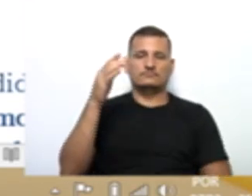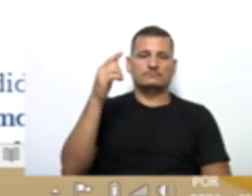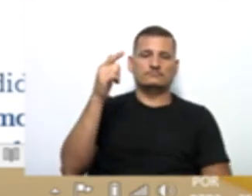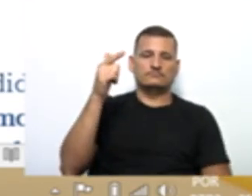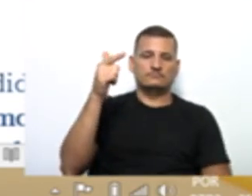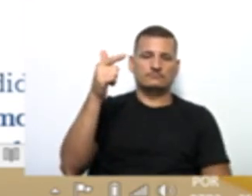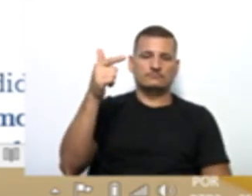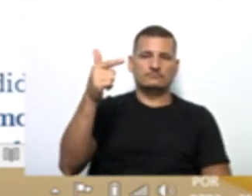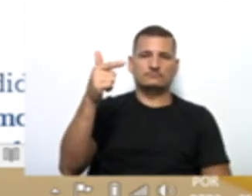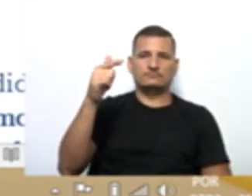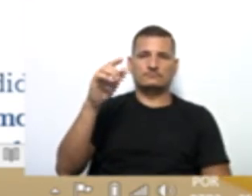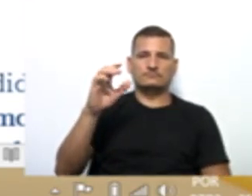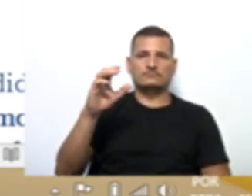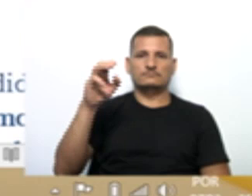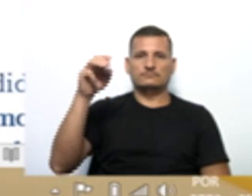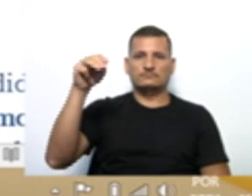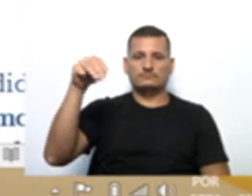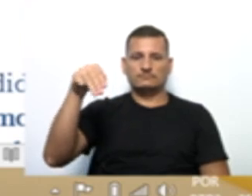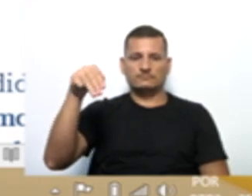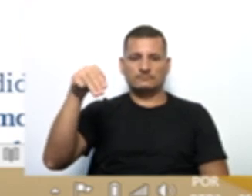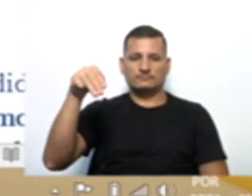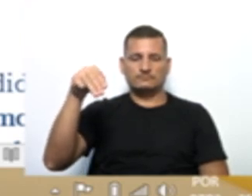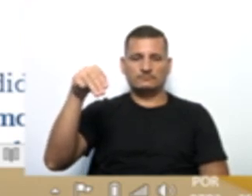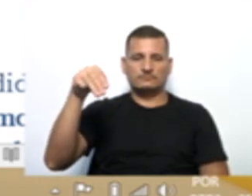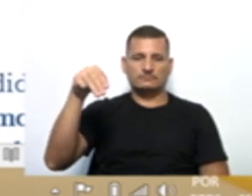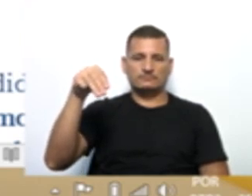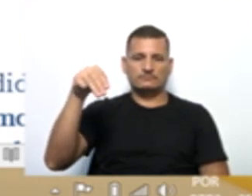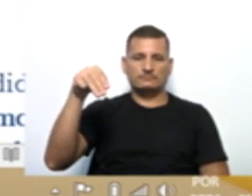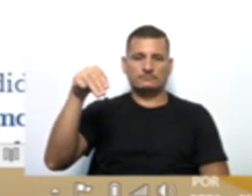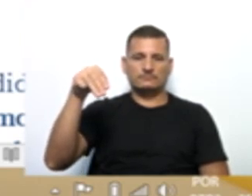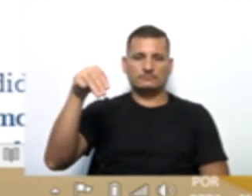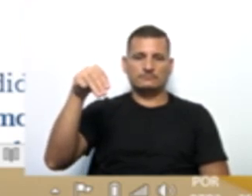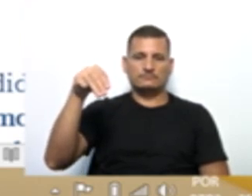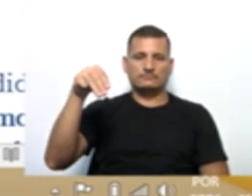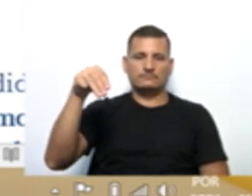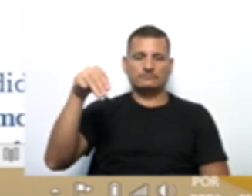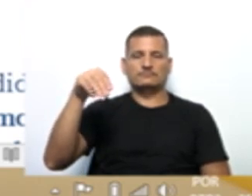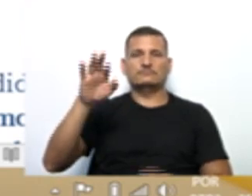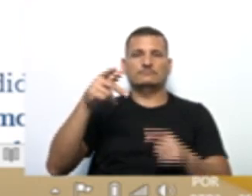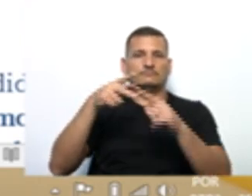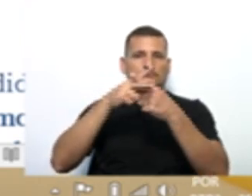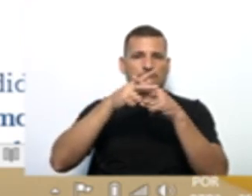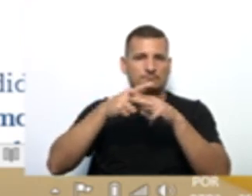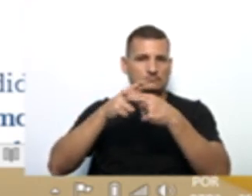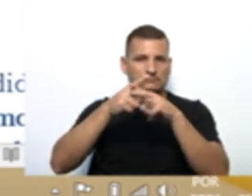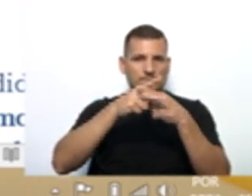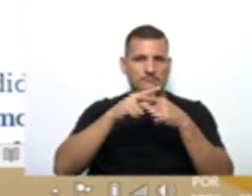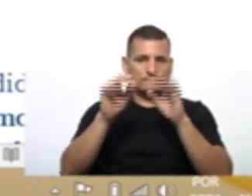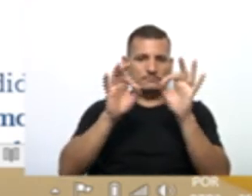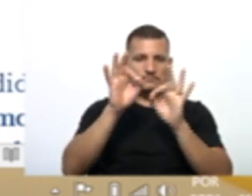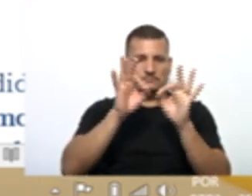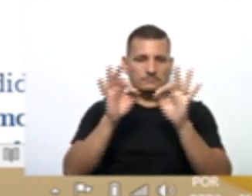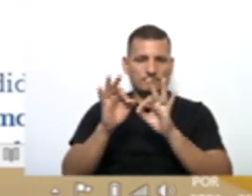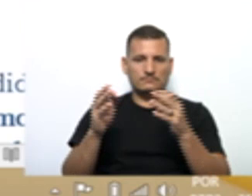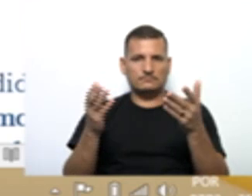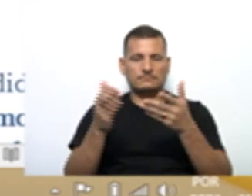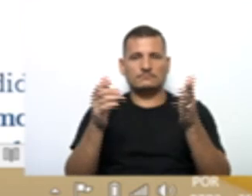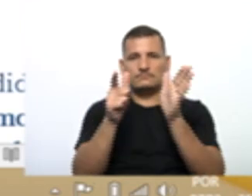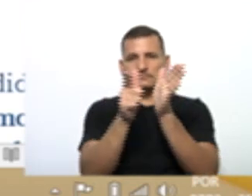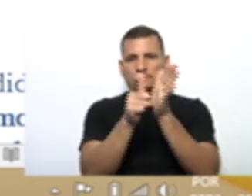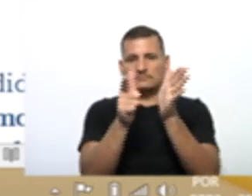só para fins de estética e de organização do documento. Então, configuradas as margens, nós devemos configurar o